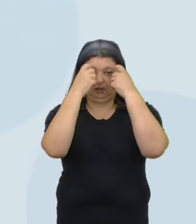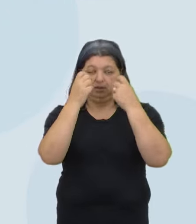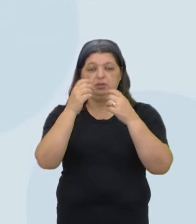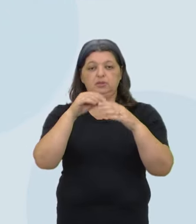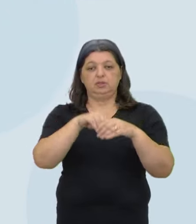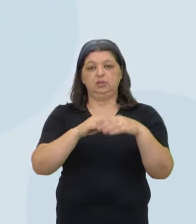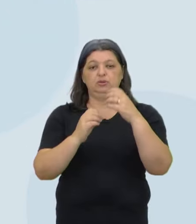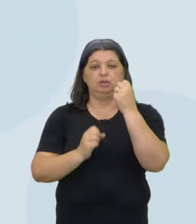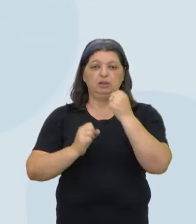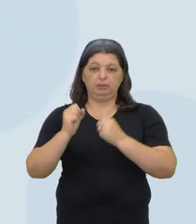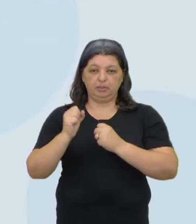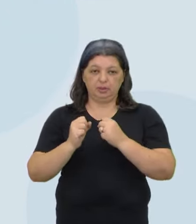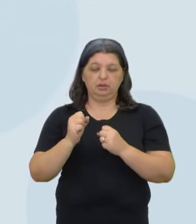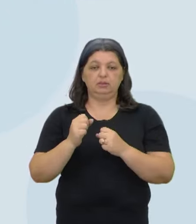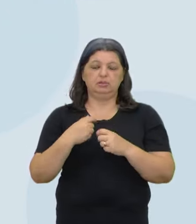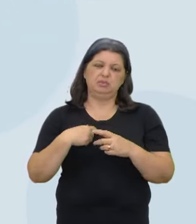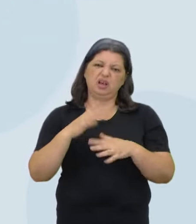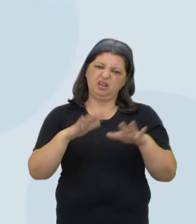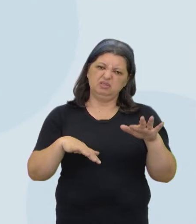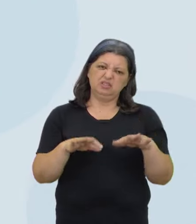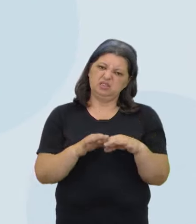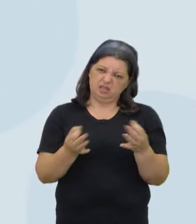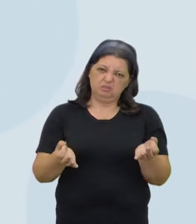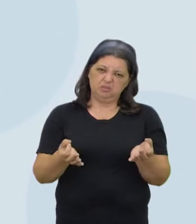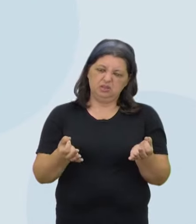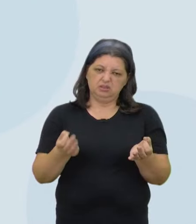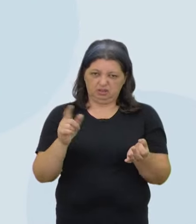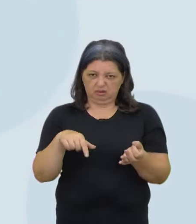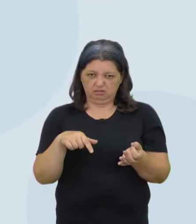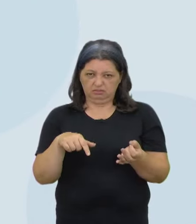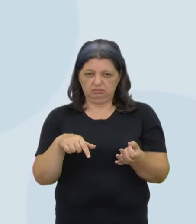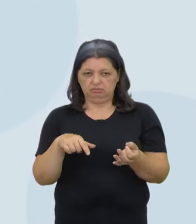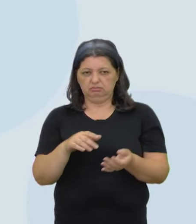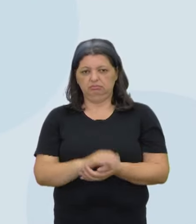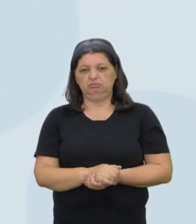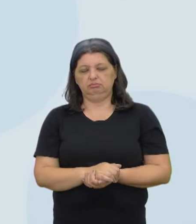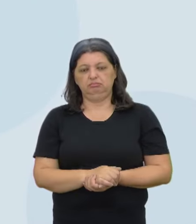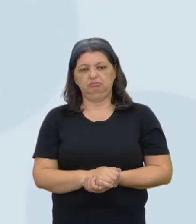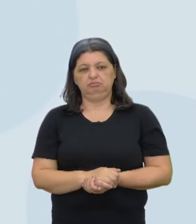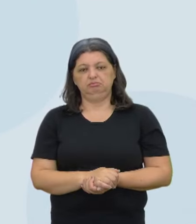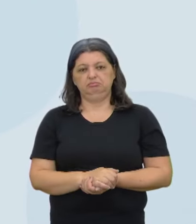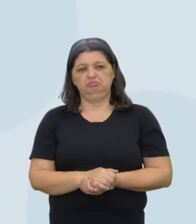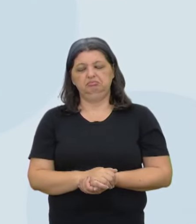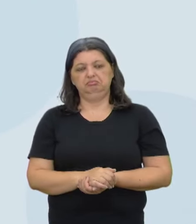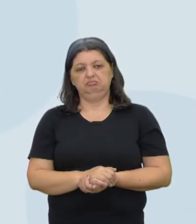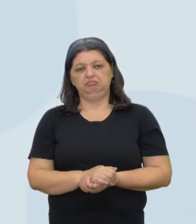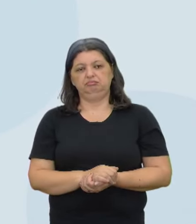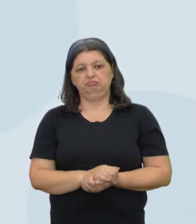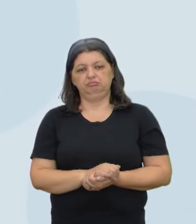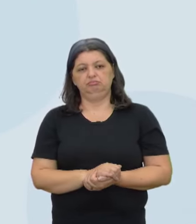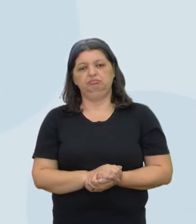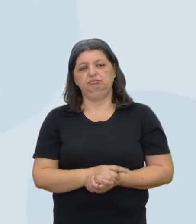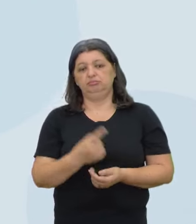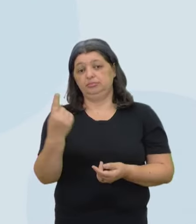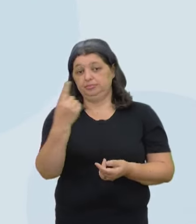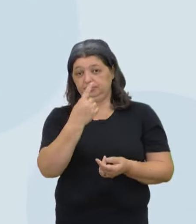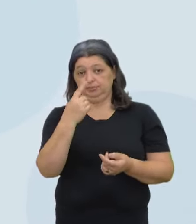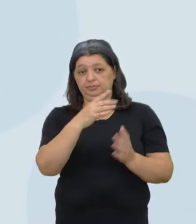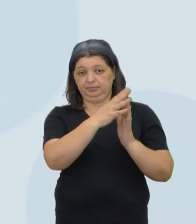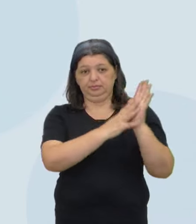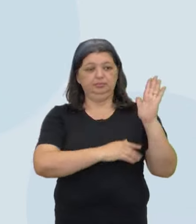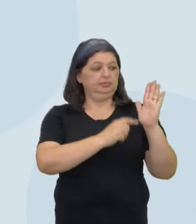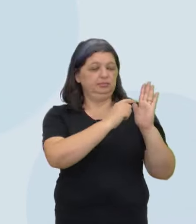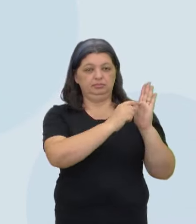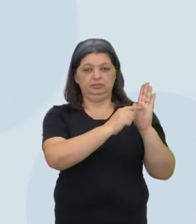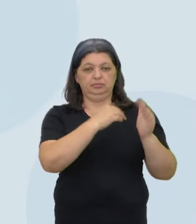talvez as mais comuns. A gente pode colocar assim, as mais comuns. Sim. Né? Então, a gente tem, primeiro,